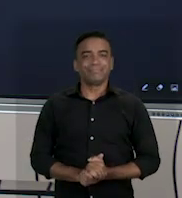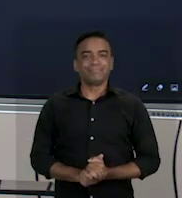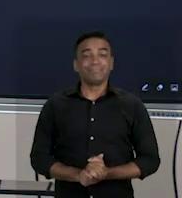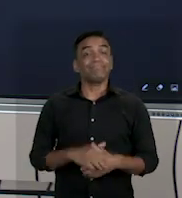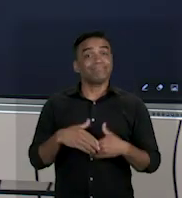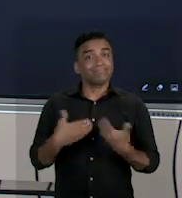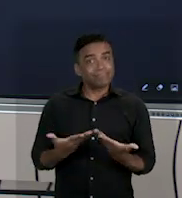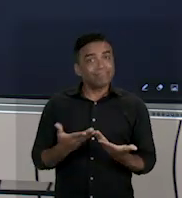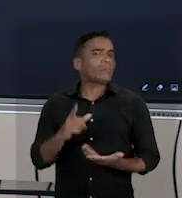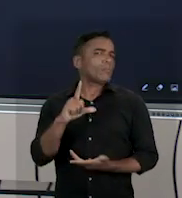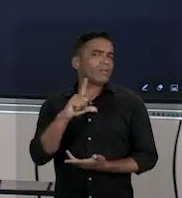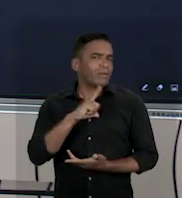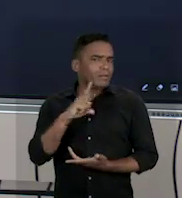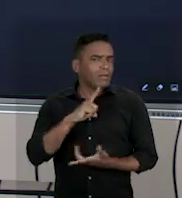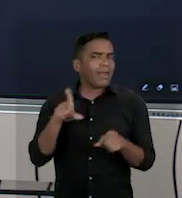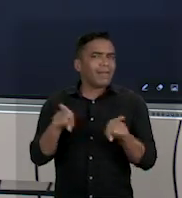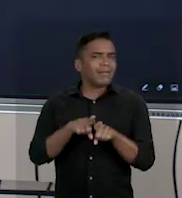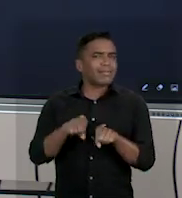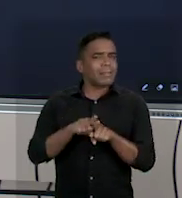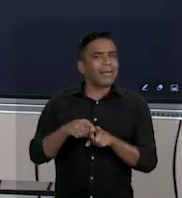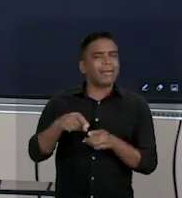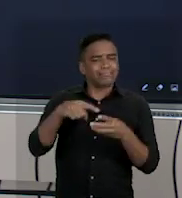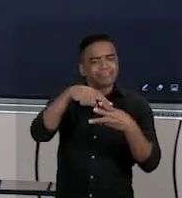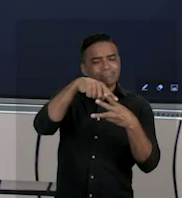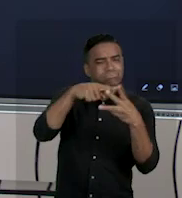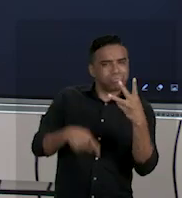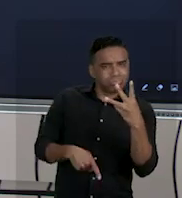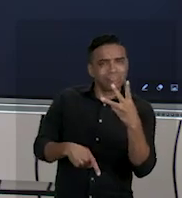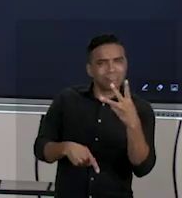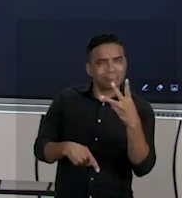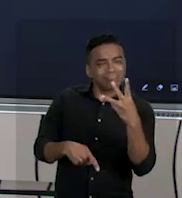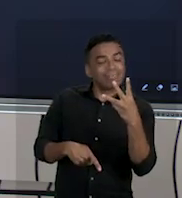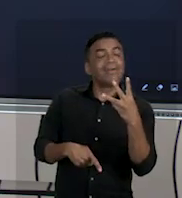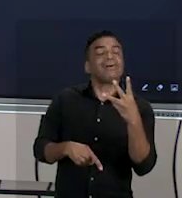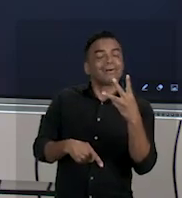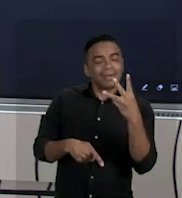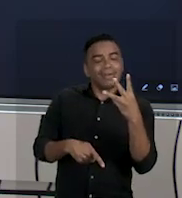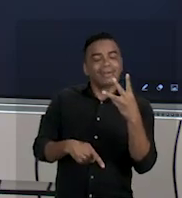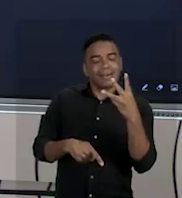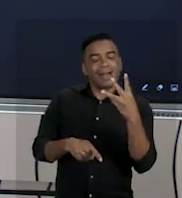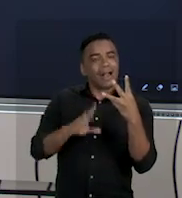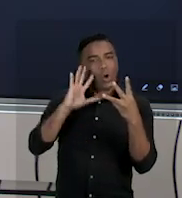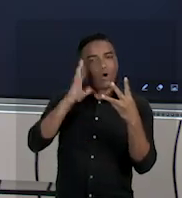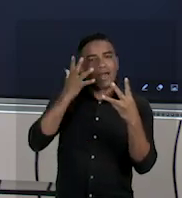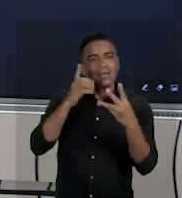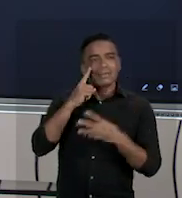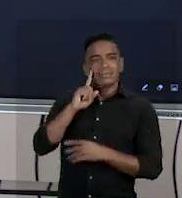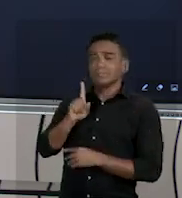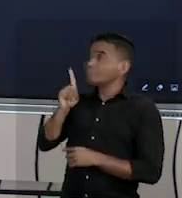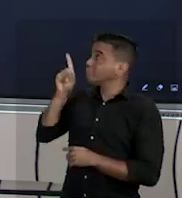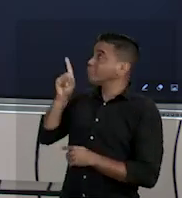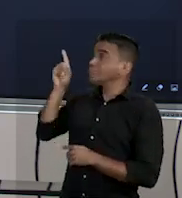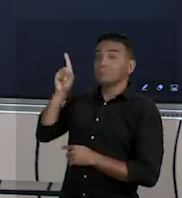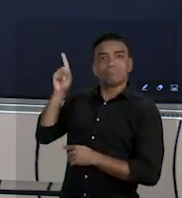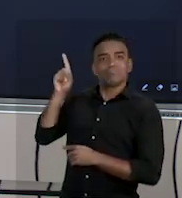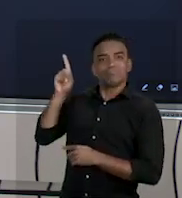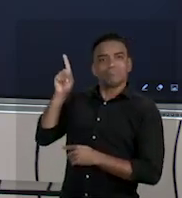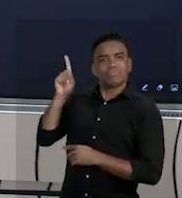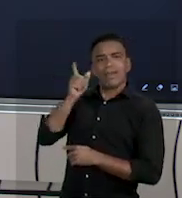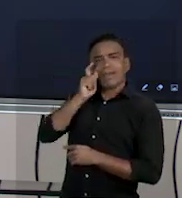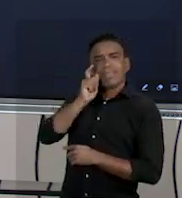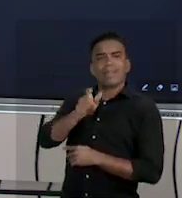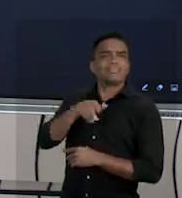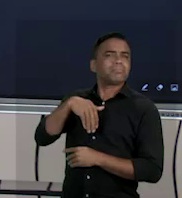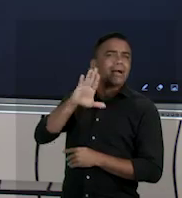E aí nós temos um terceiro processo de propriedade coligativa, que é a ebulioscopia, que é a que justamente aqui nos interessa